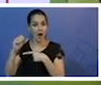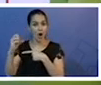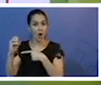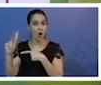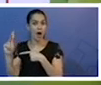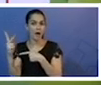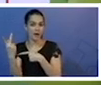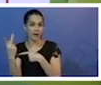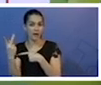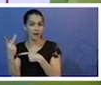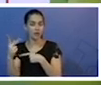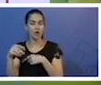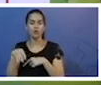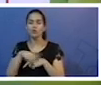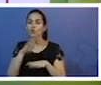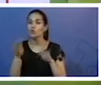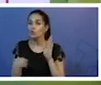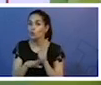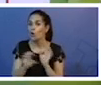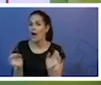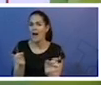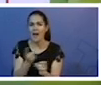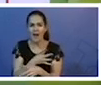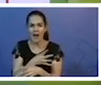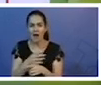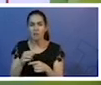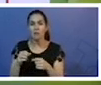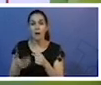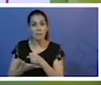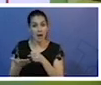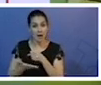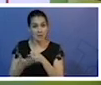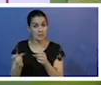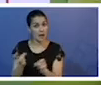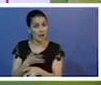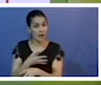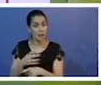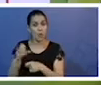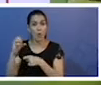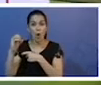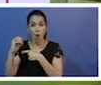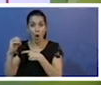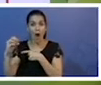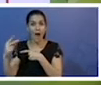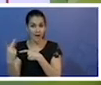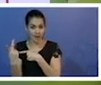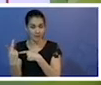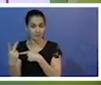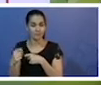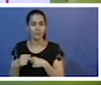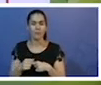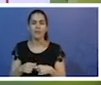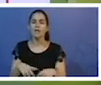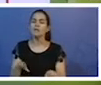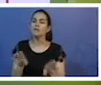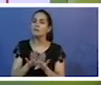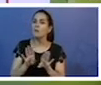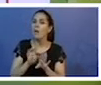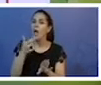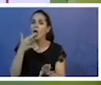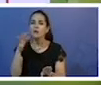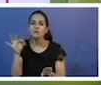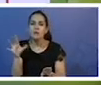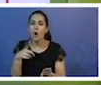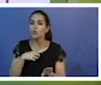toda base termina com OH, o final da fórmula, e um sal. O sal ele não tem nem hidrogênio